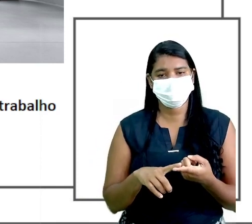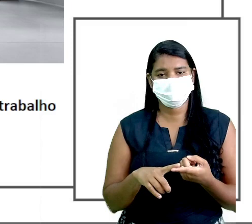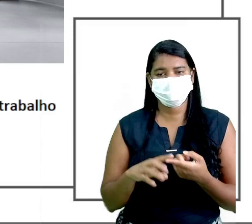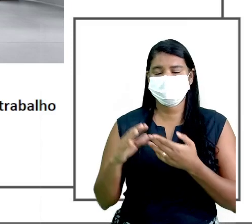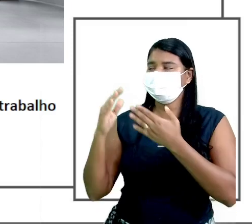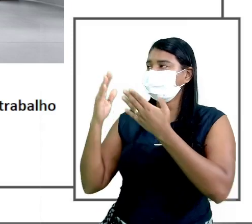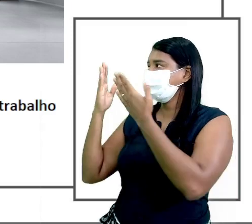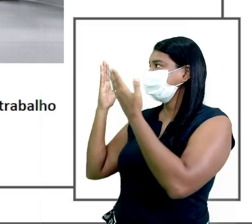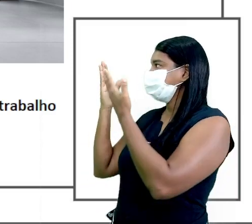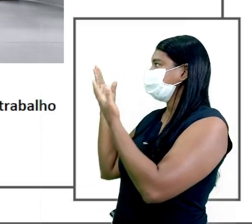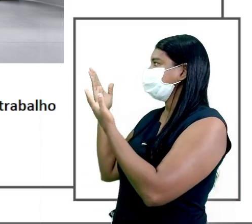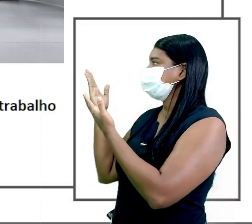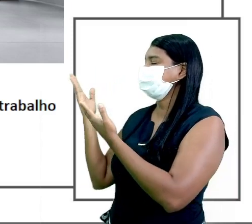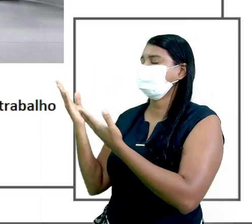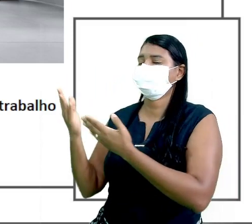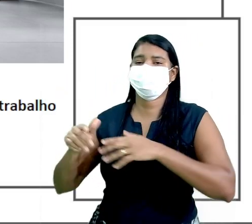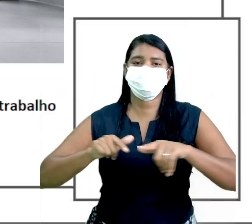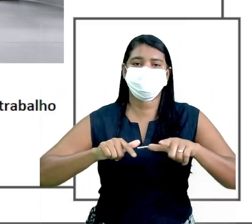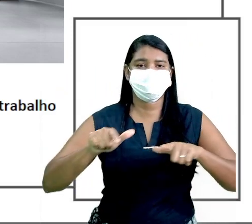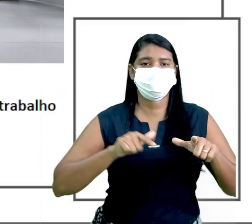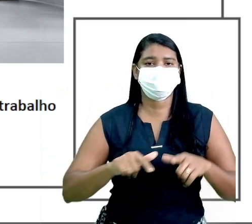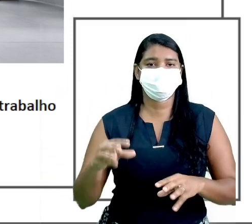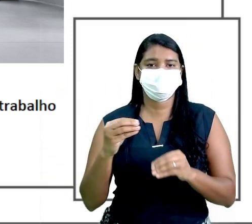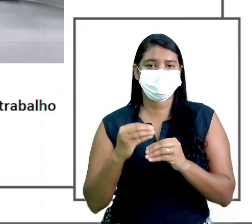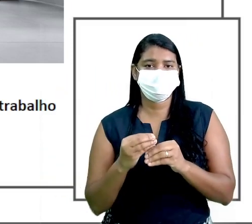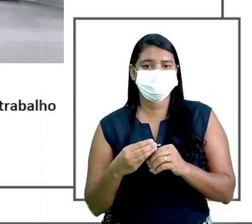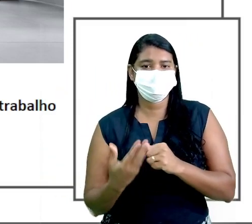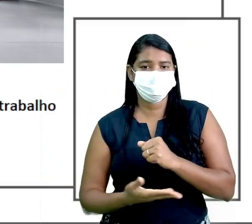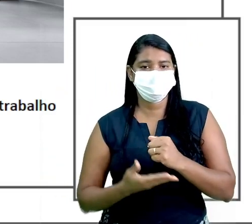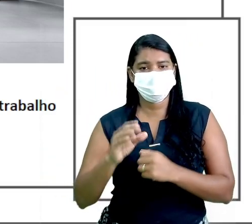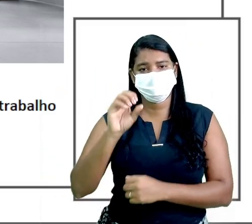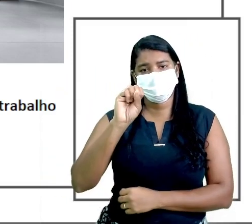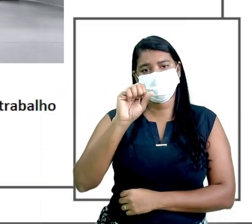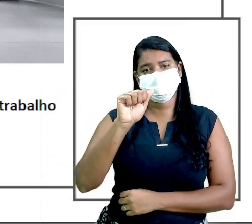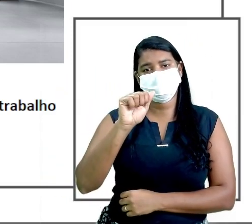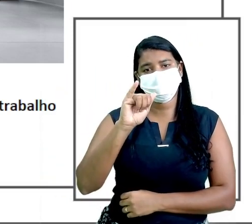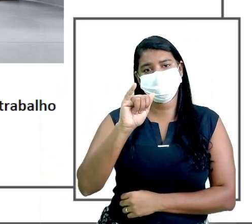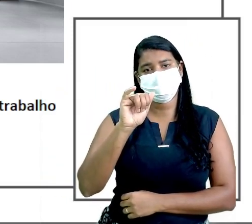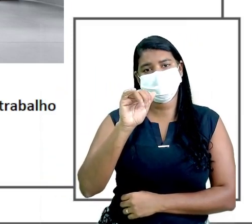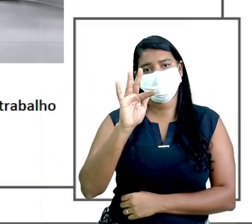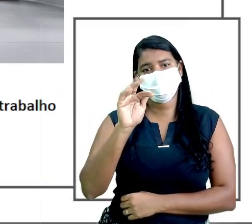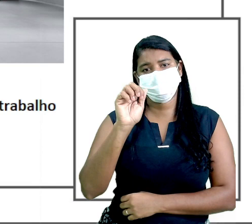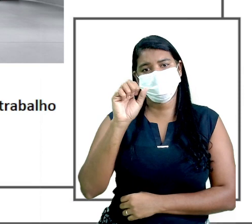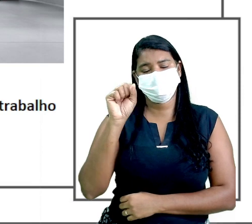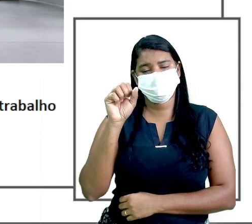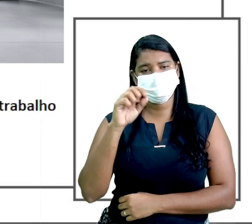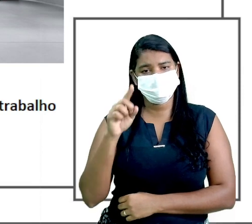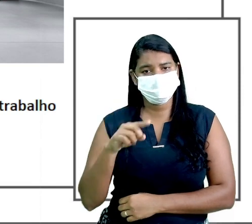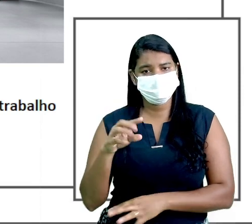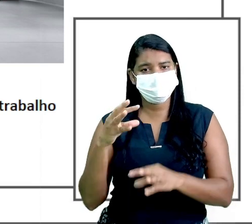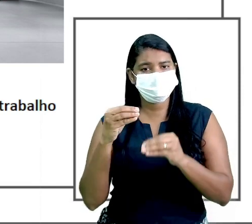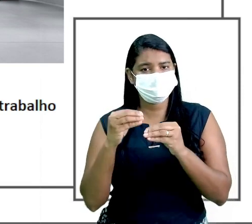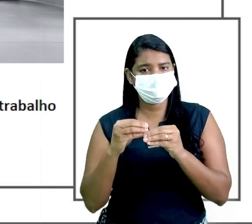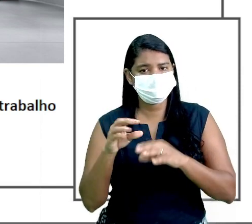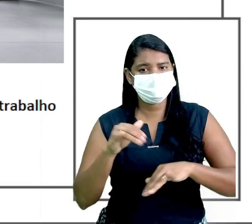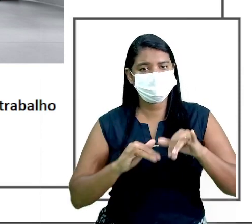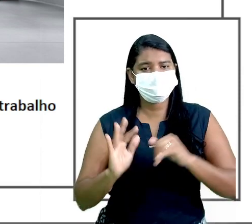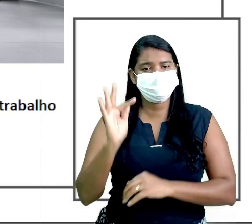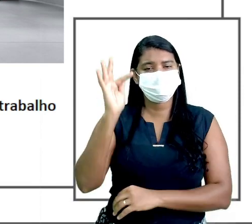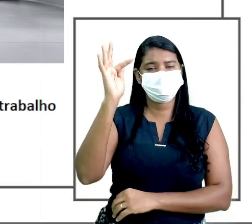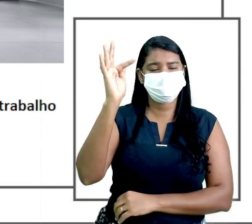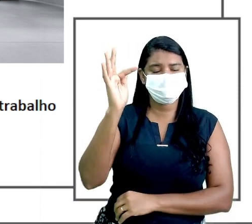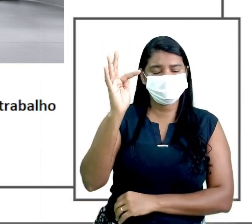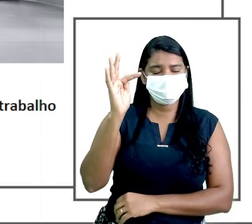um espaço de trabalho baseado no sci-fi, né? Aquela coisa de ficção científica, né? De